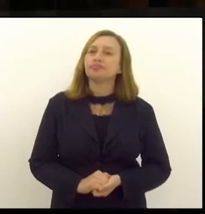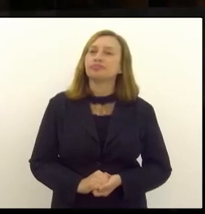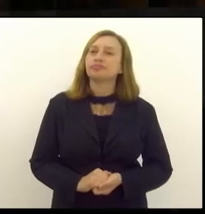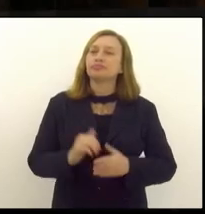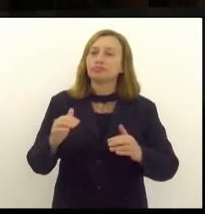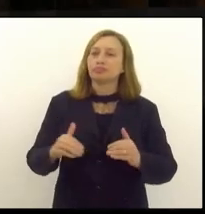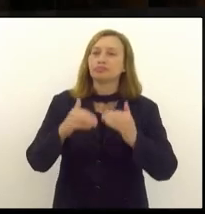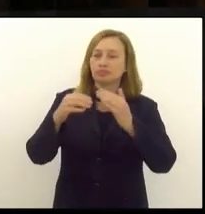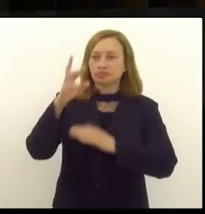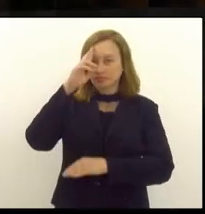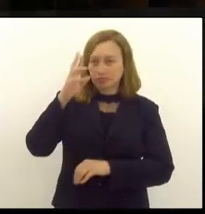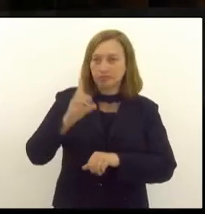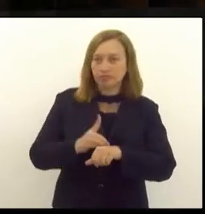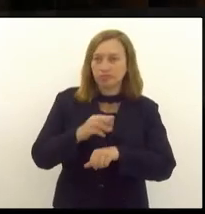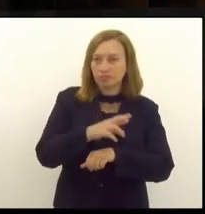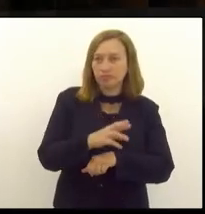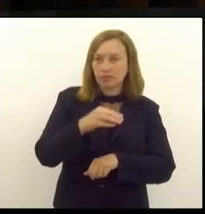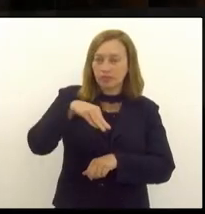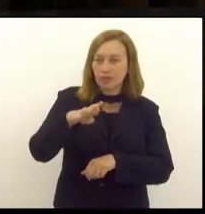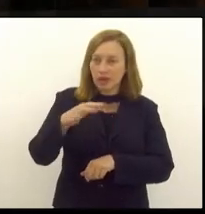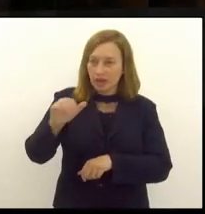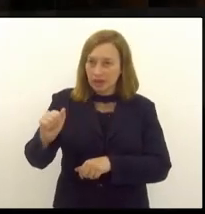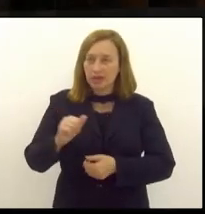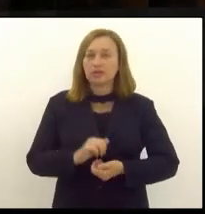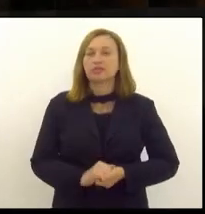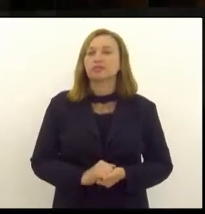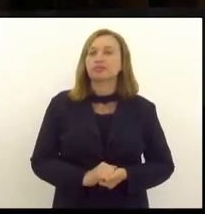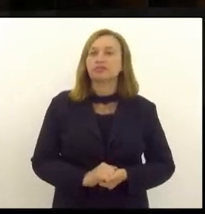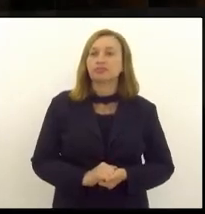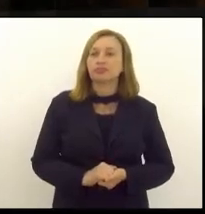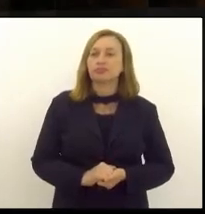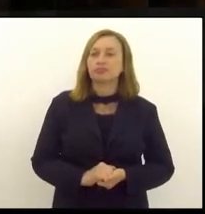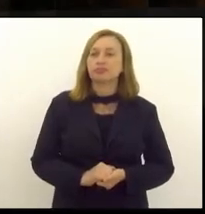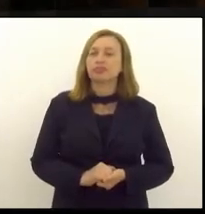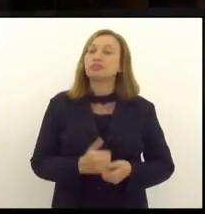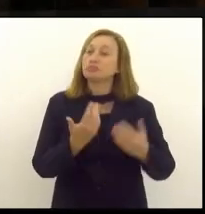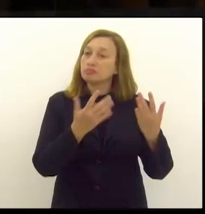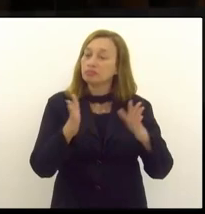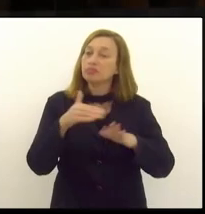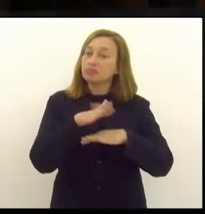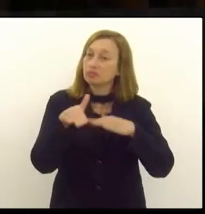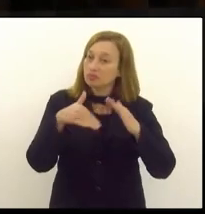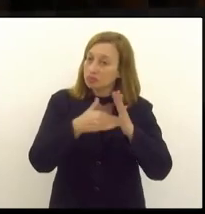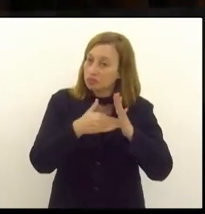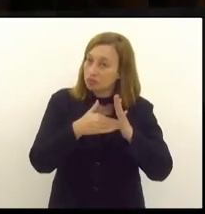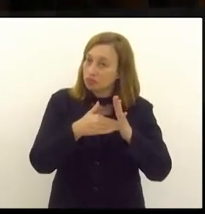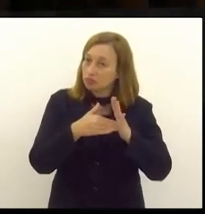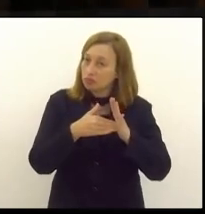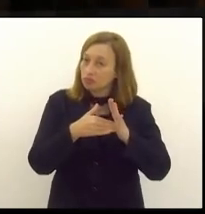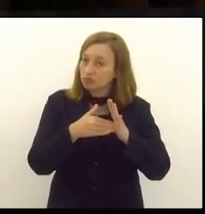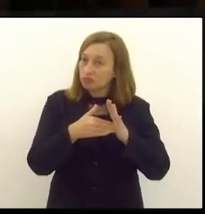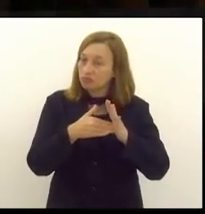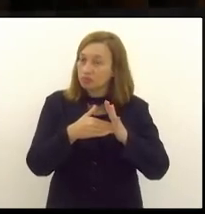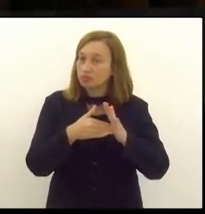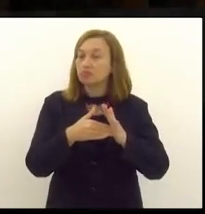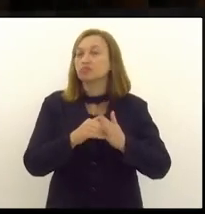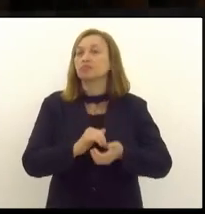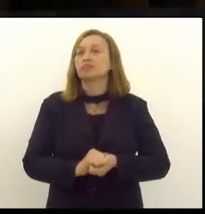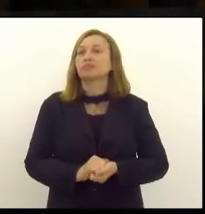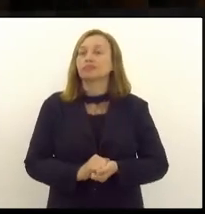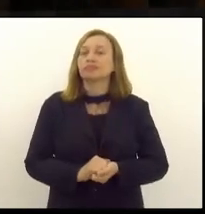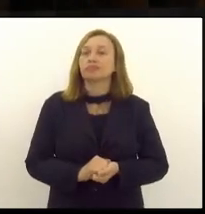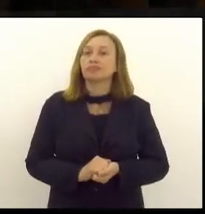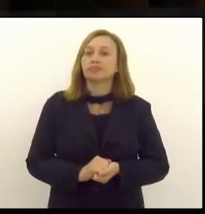Excelentíssima senhora doutora Maria Cristina Rodrigues Menezes, na pessoa de quem cumprimento todos os presentes que foram por